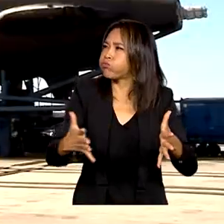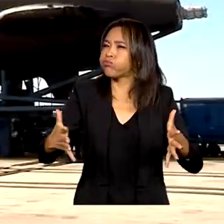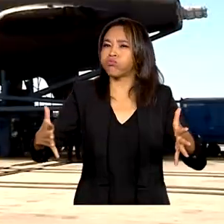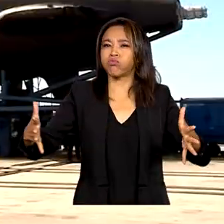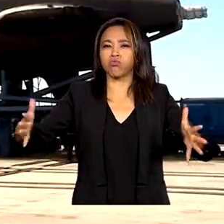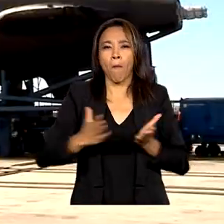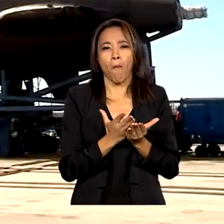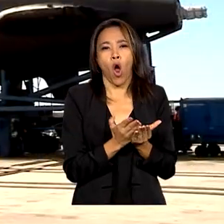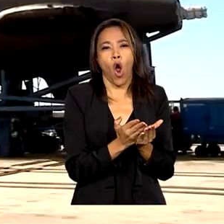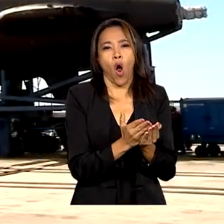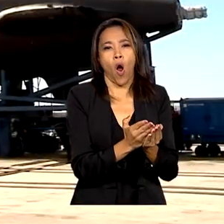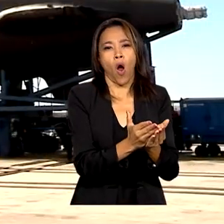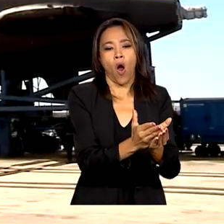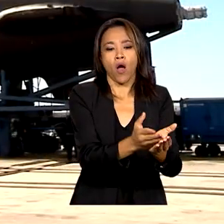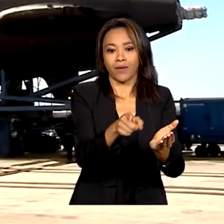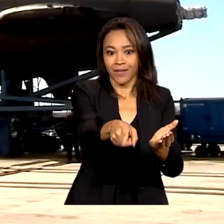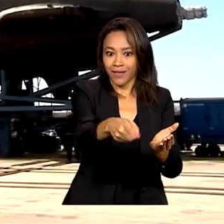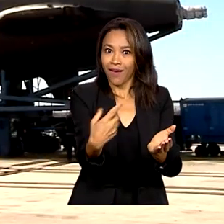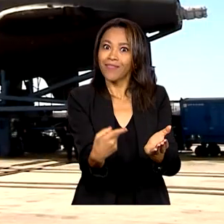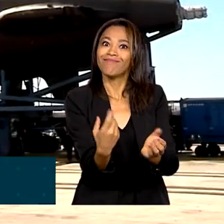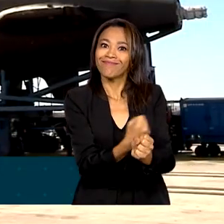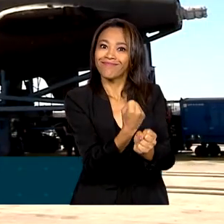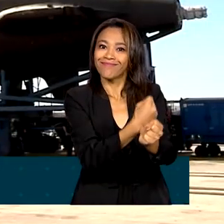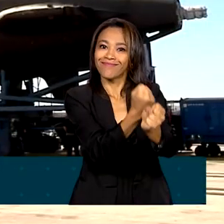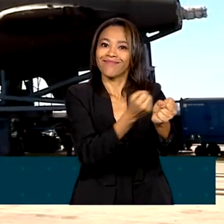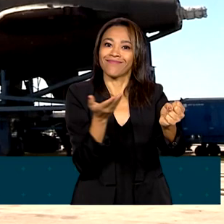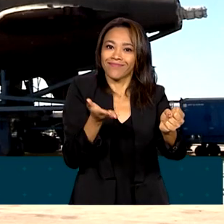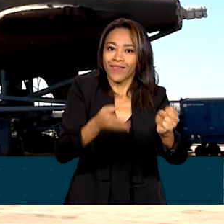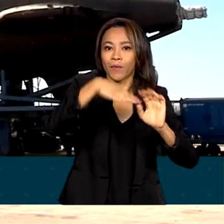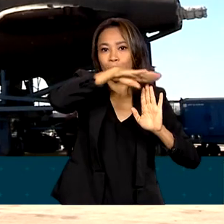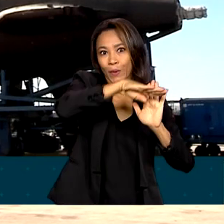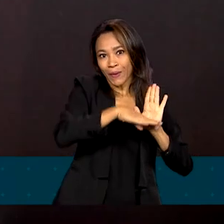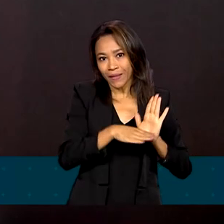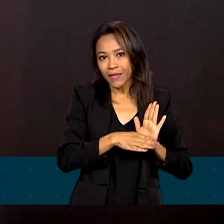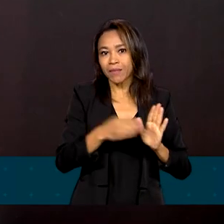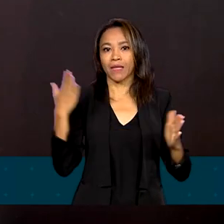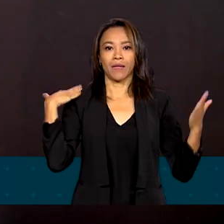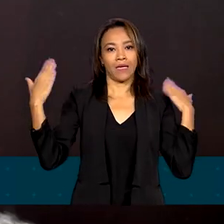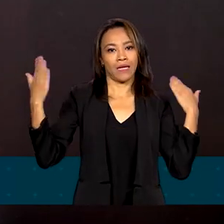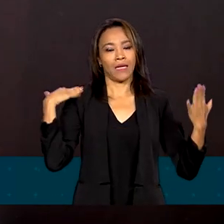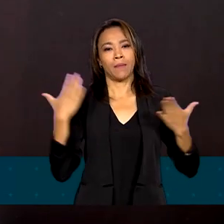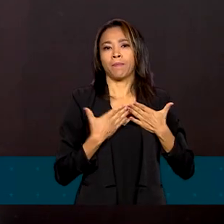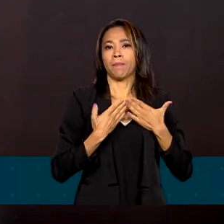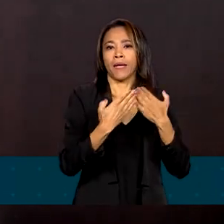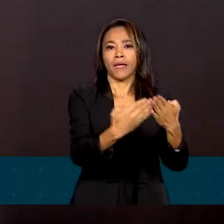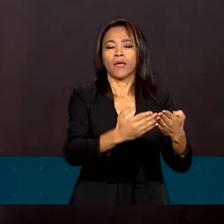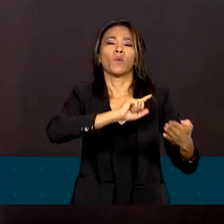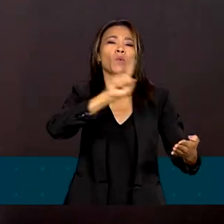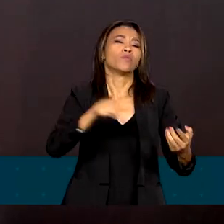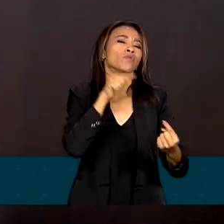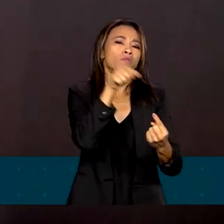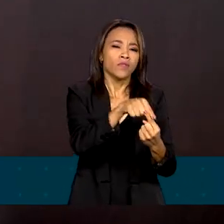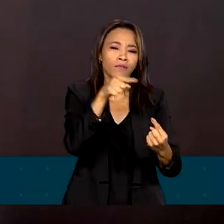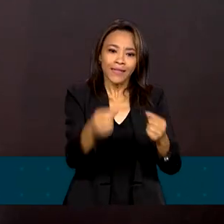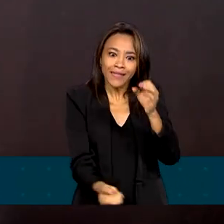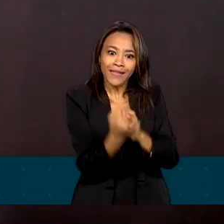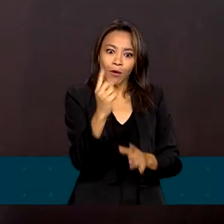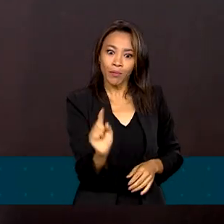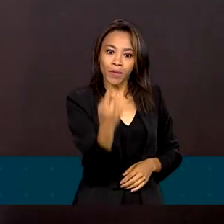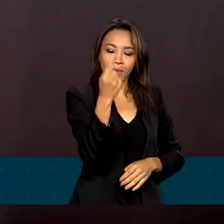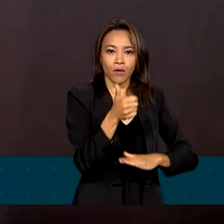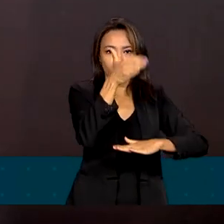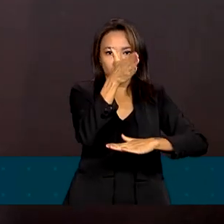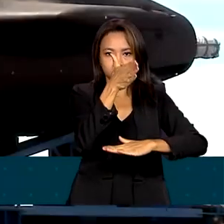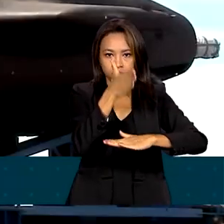está sendo desenvolvido o PROSUB, o Programa de Submarinos da Marinha, que tem como objetivo a construção do primeiro submarino